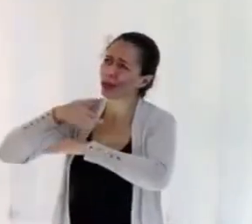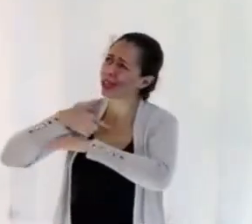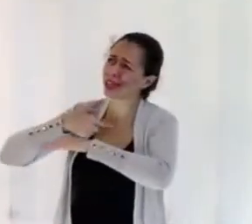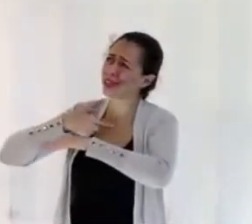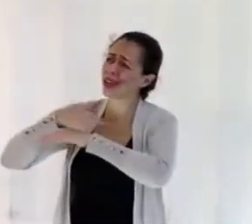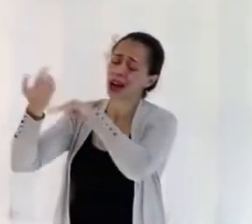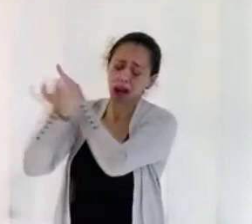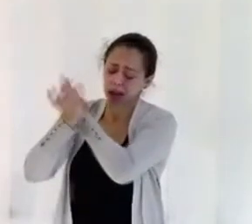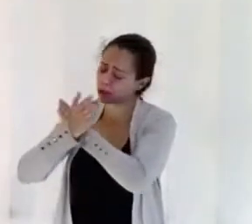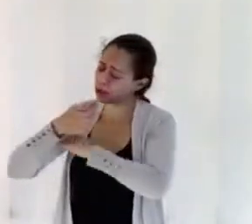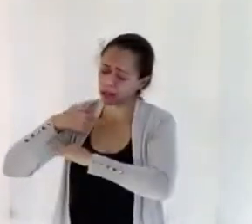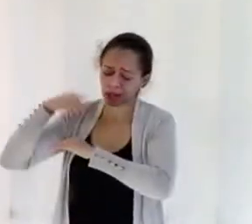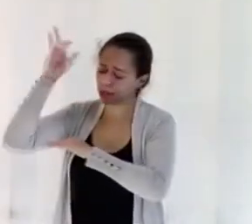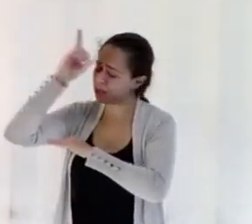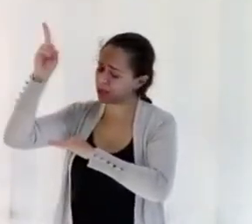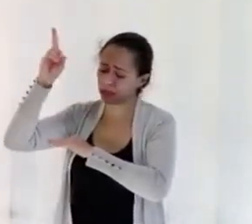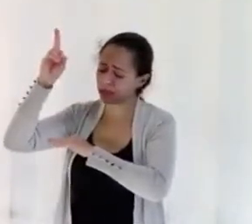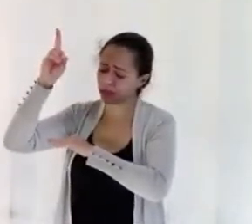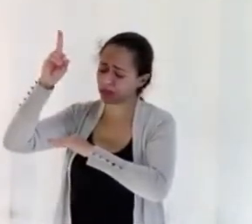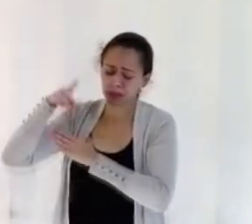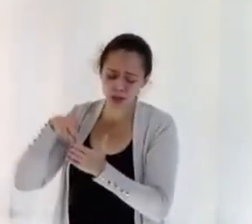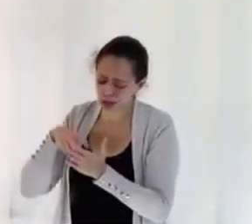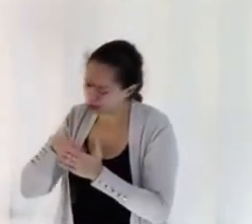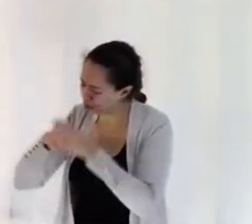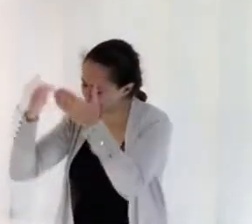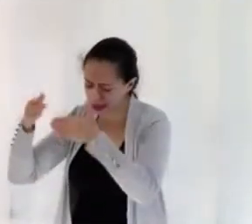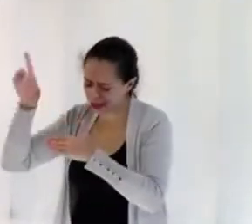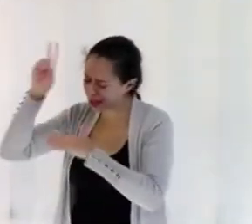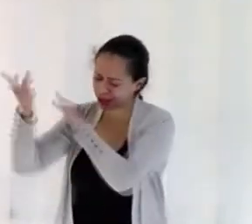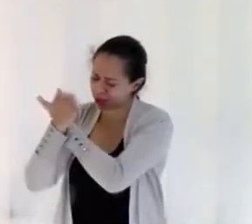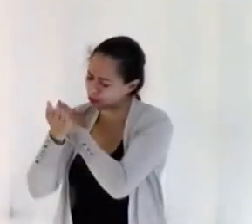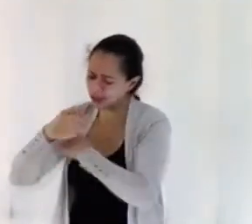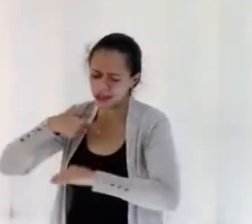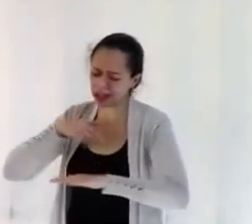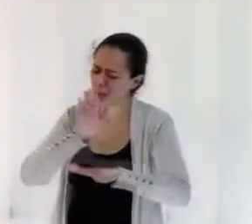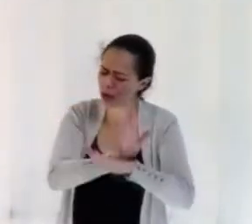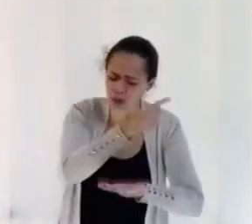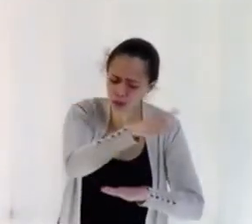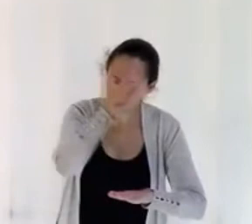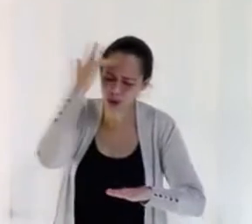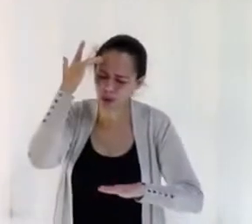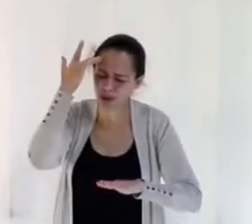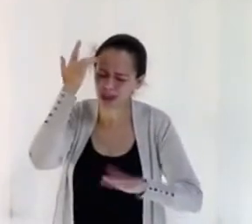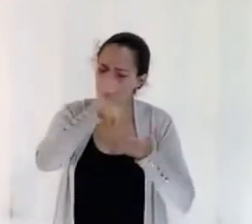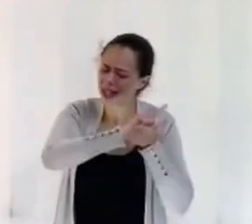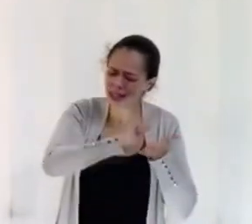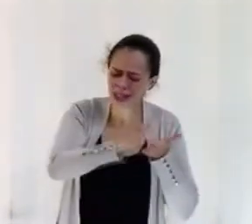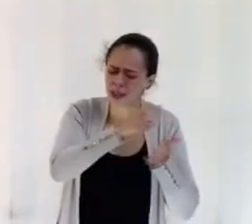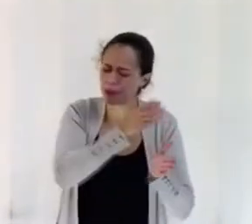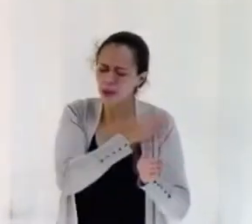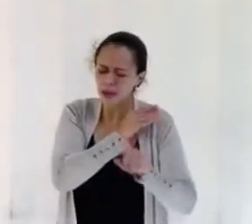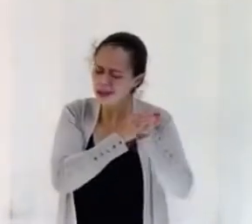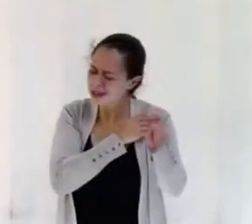do Senhor. Muitas das vezes nós ouvimos, quando nós vamos exortar a ovelha, ouvimos coisas